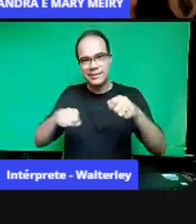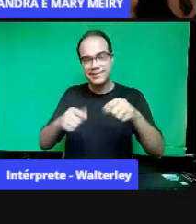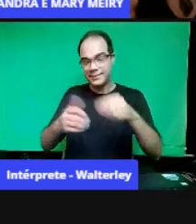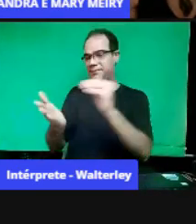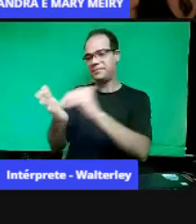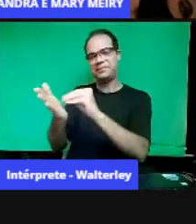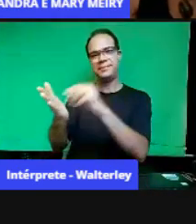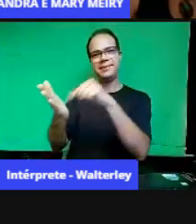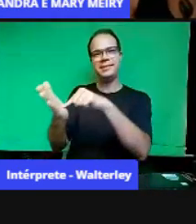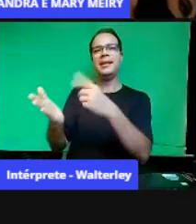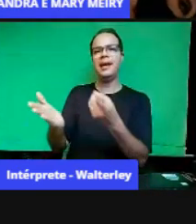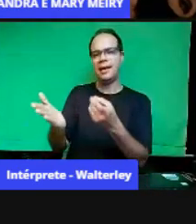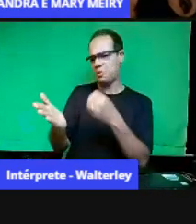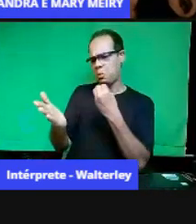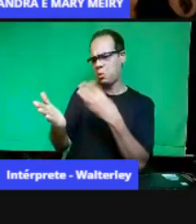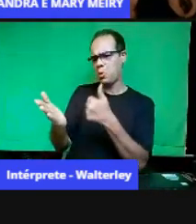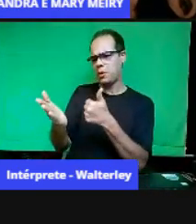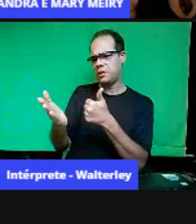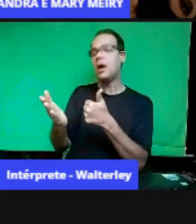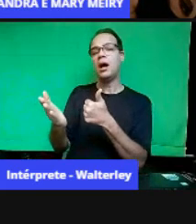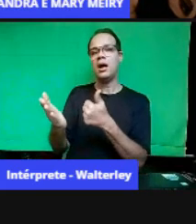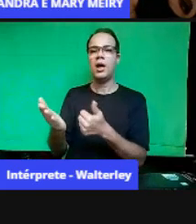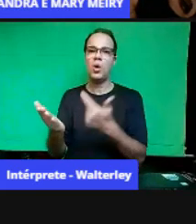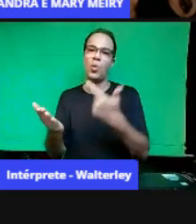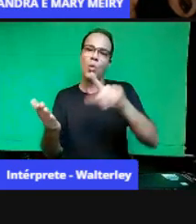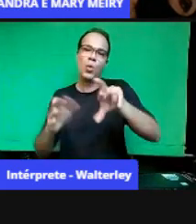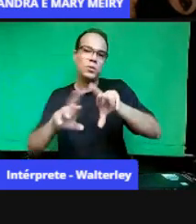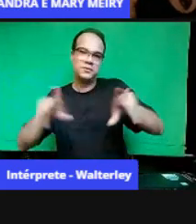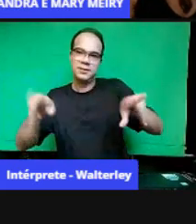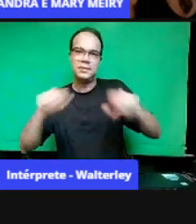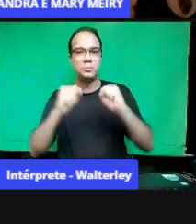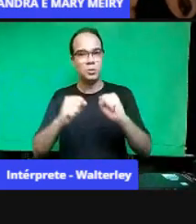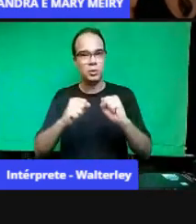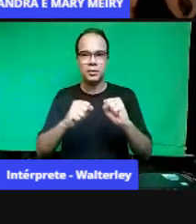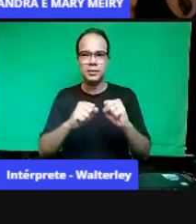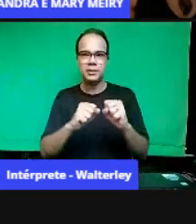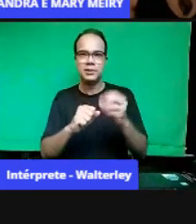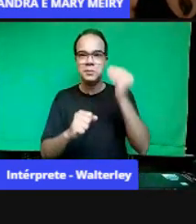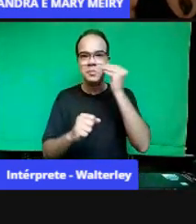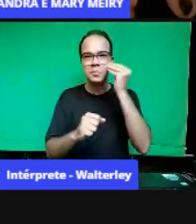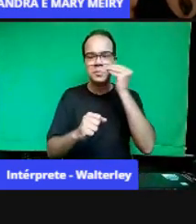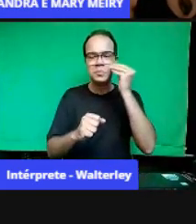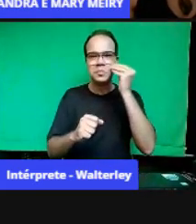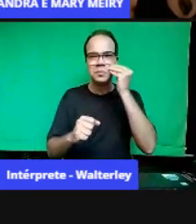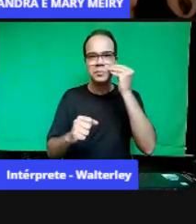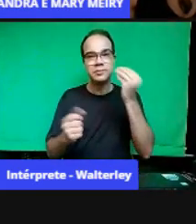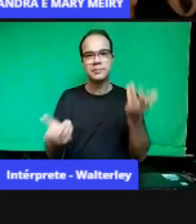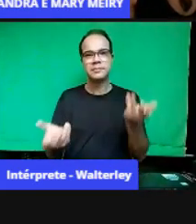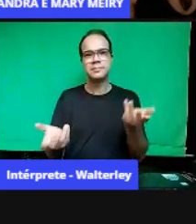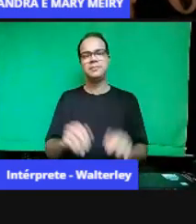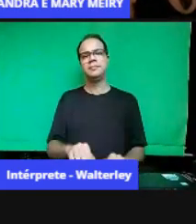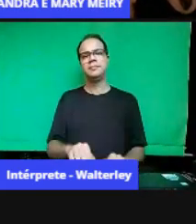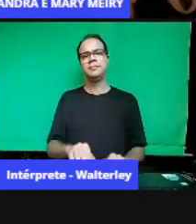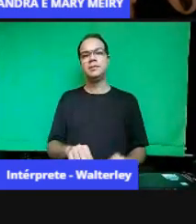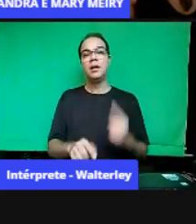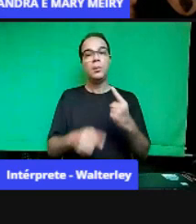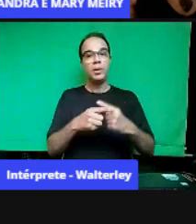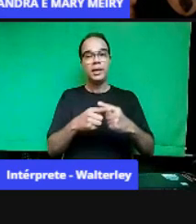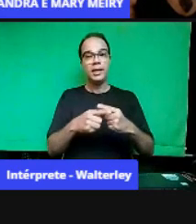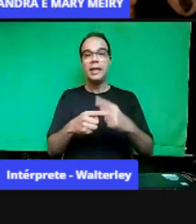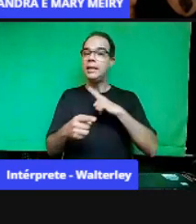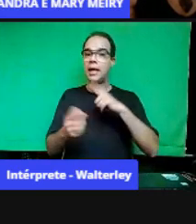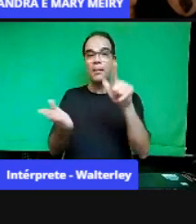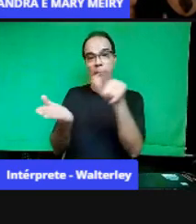nesse trabalho assinem esse documento enquanto cientes, porque é um documento que mostra,